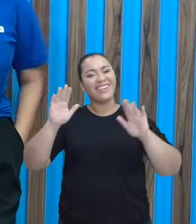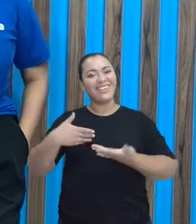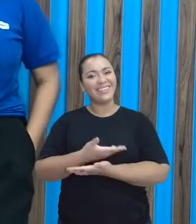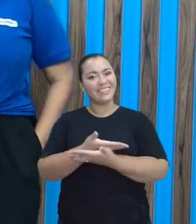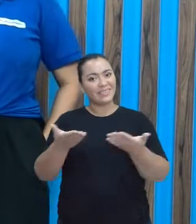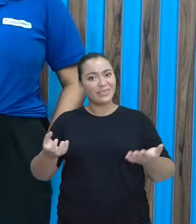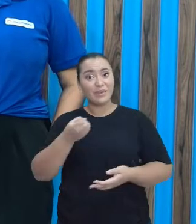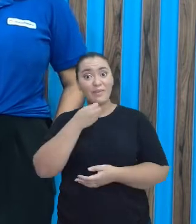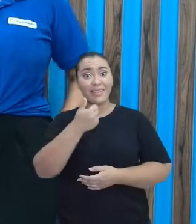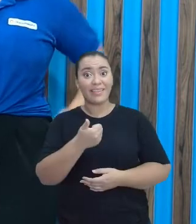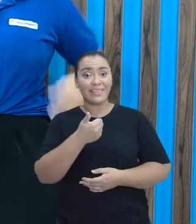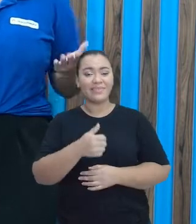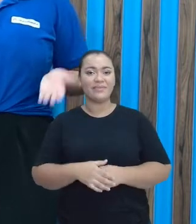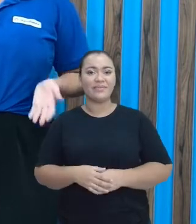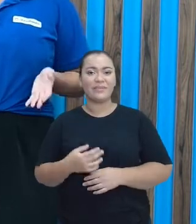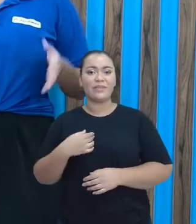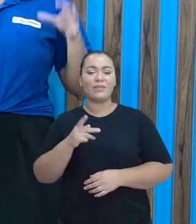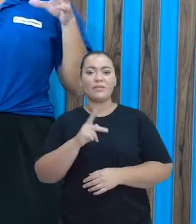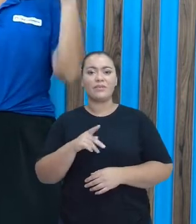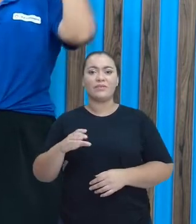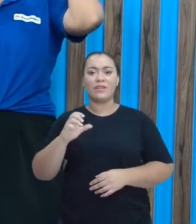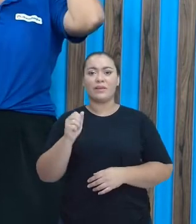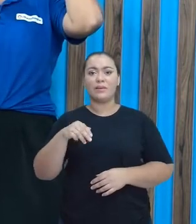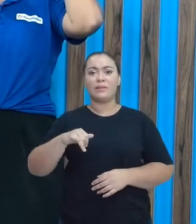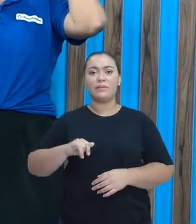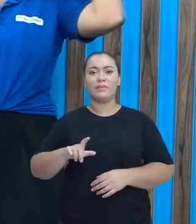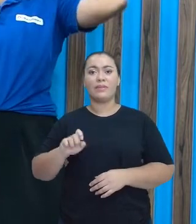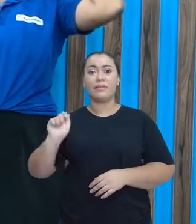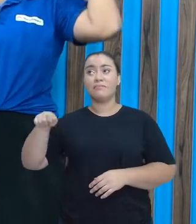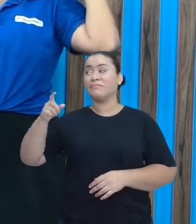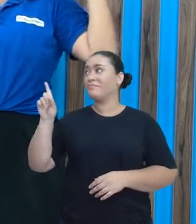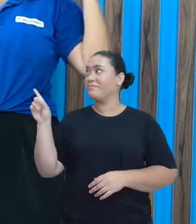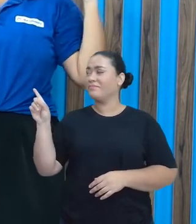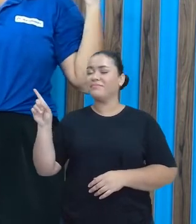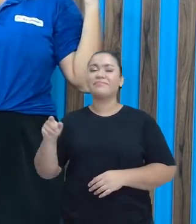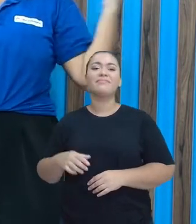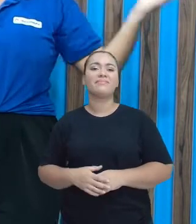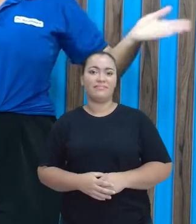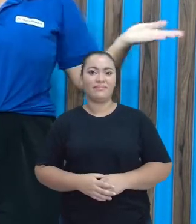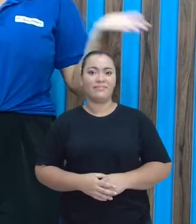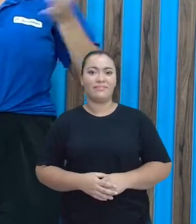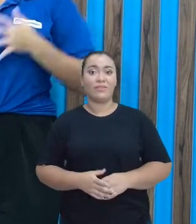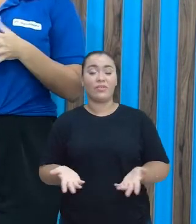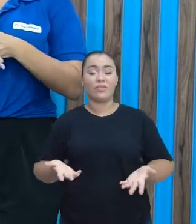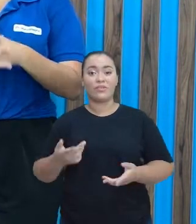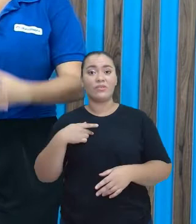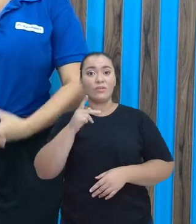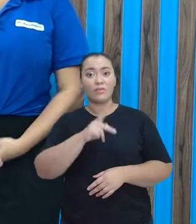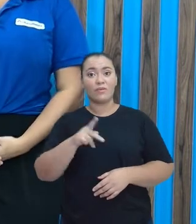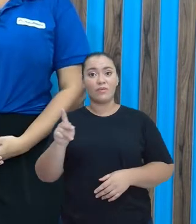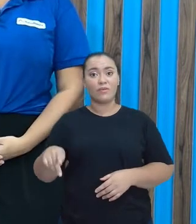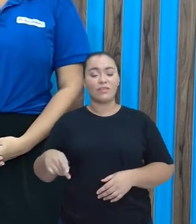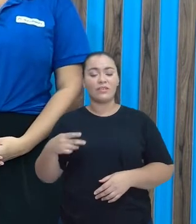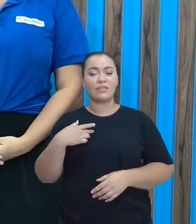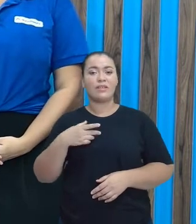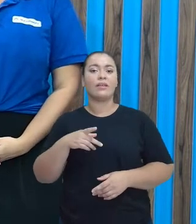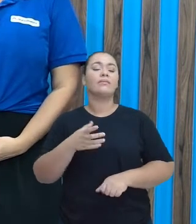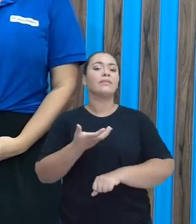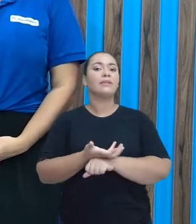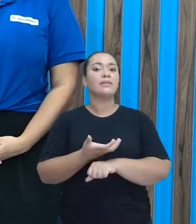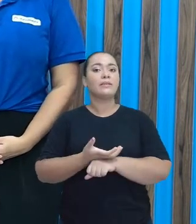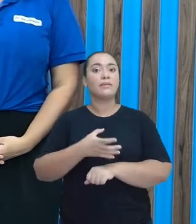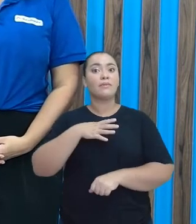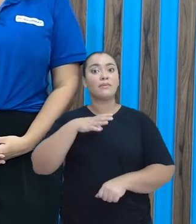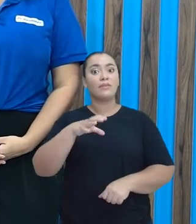e meninos, tudo bem? Eu sou Camille Borba e este é o meu sinal. E serei hoje a professora de língua portuguesa de vocês